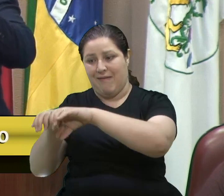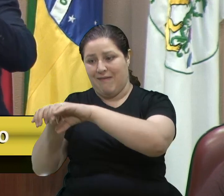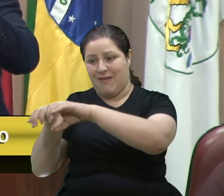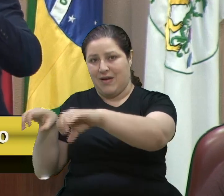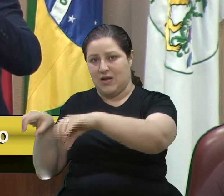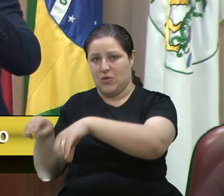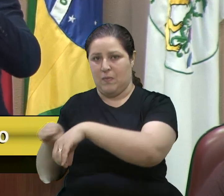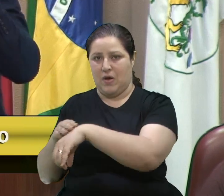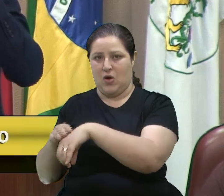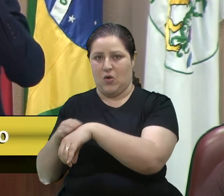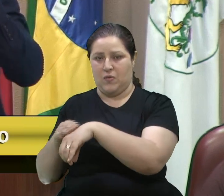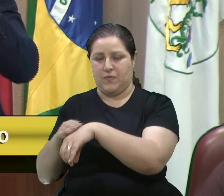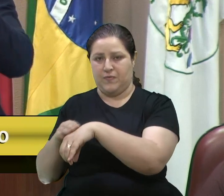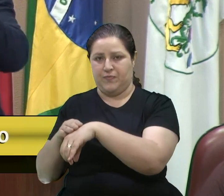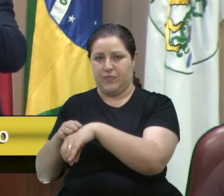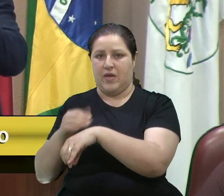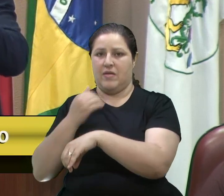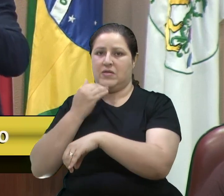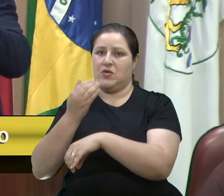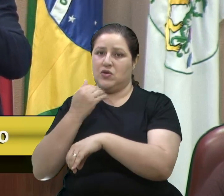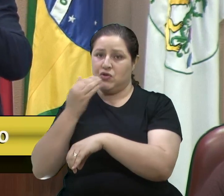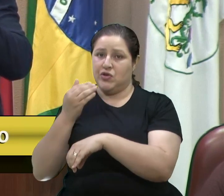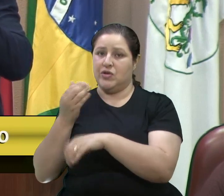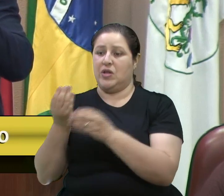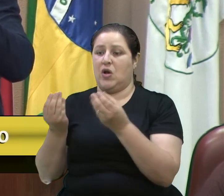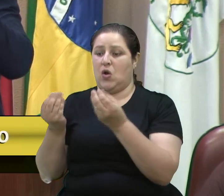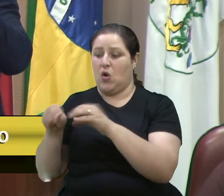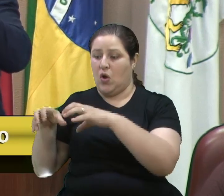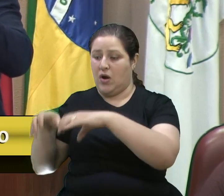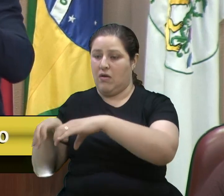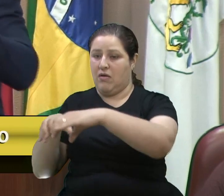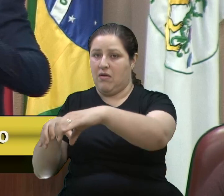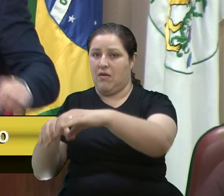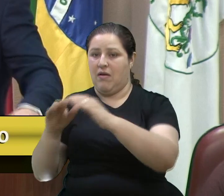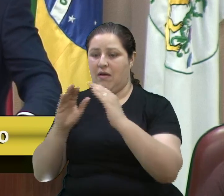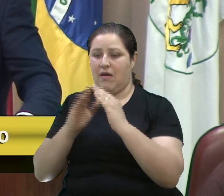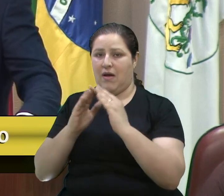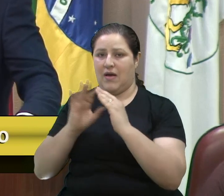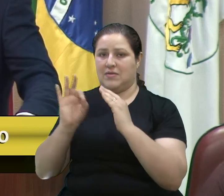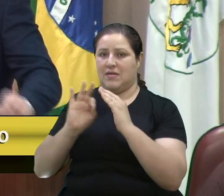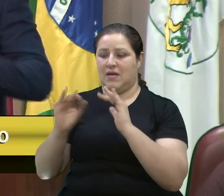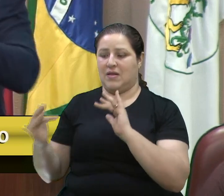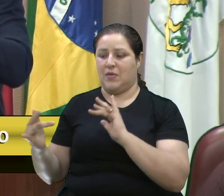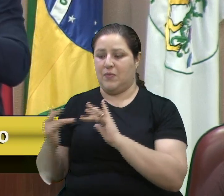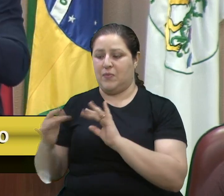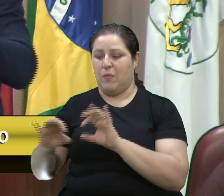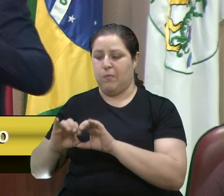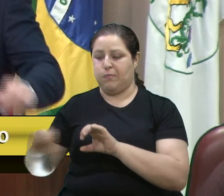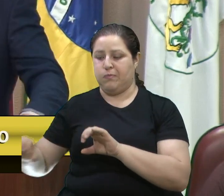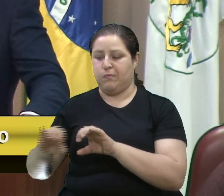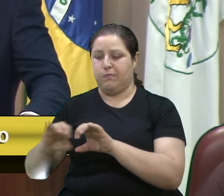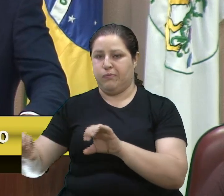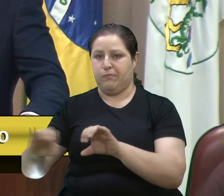só botar o cano se as casas não estão sendo ligadas a essa rede de tratamento